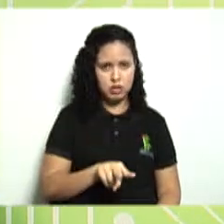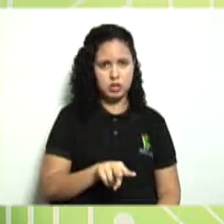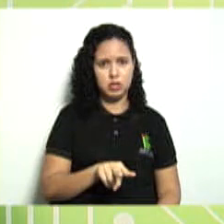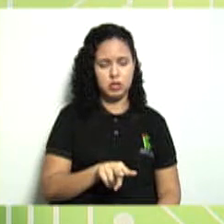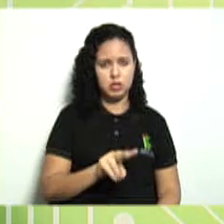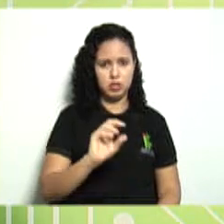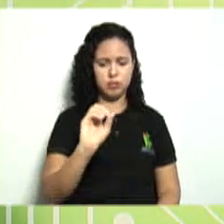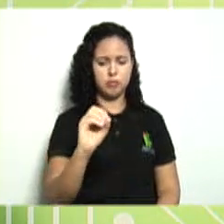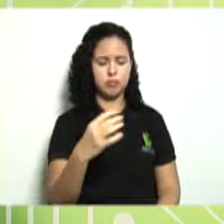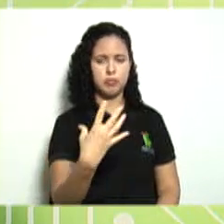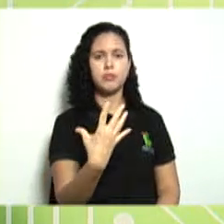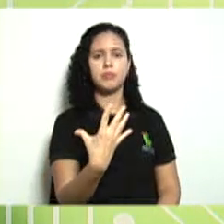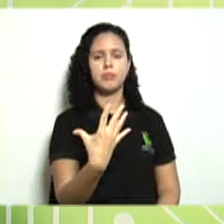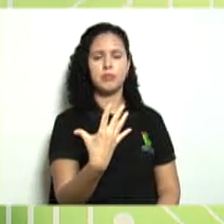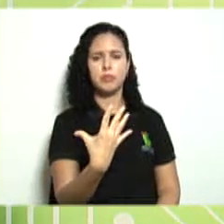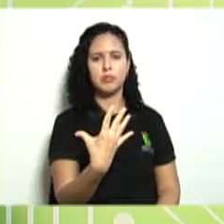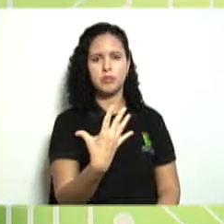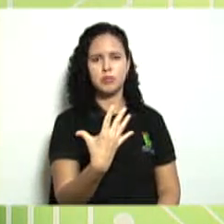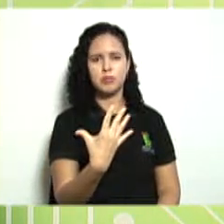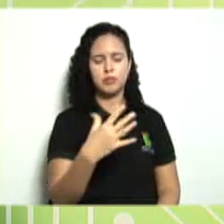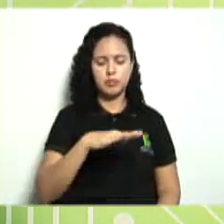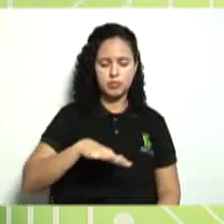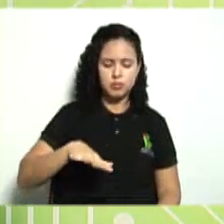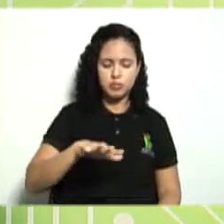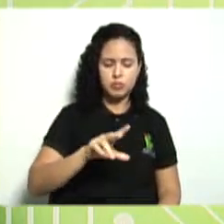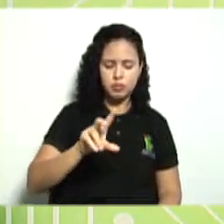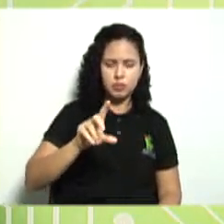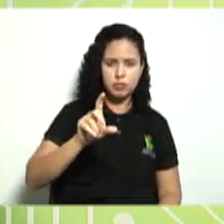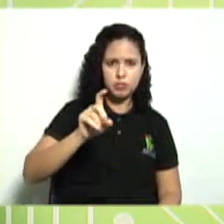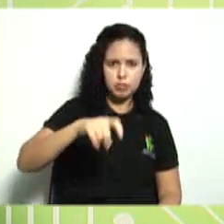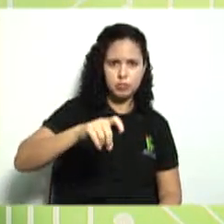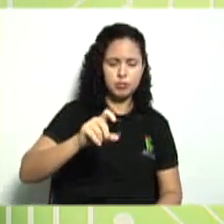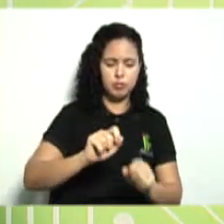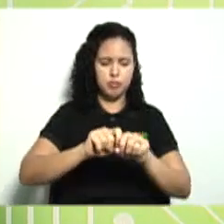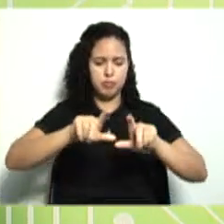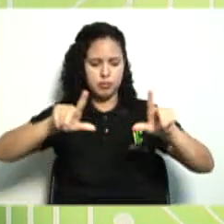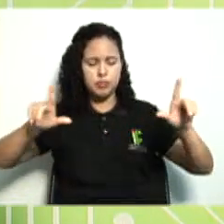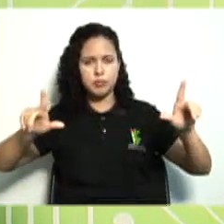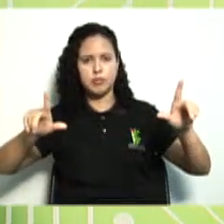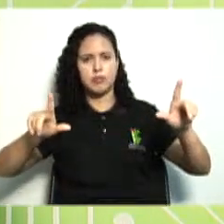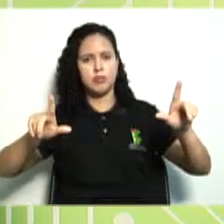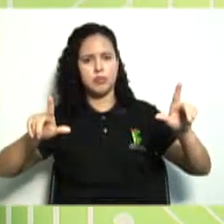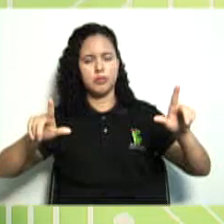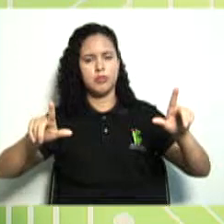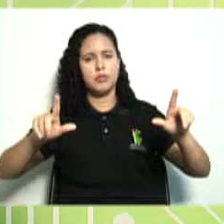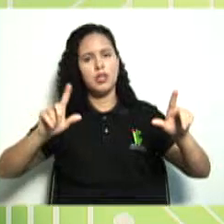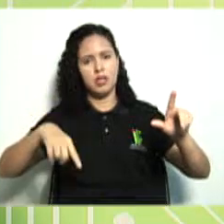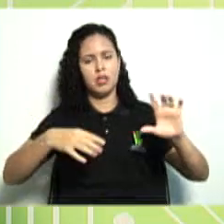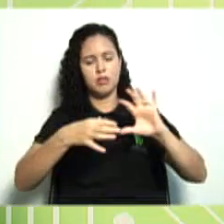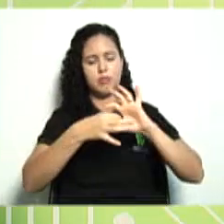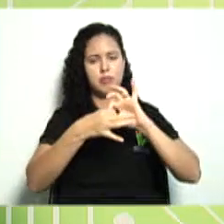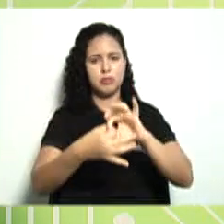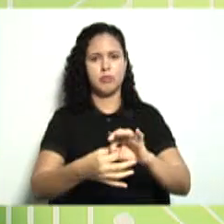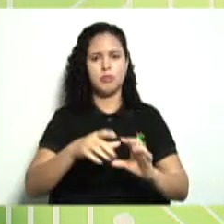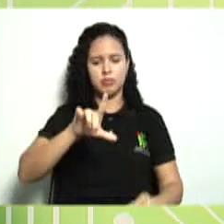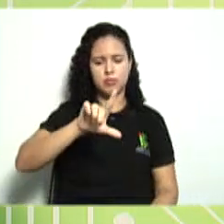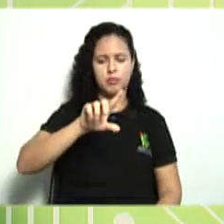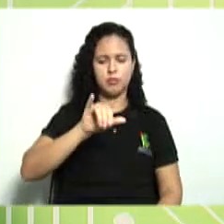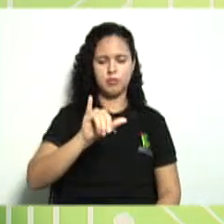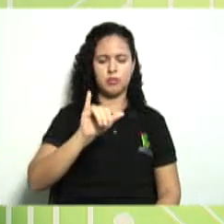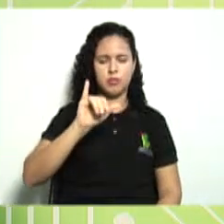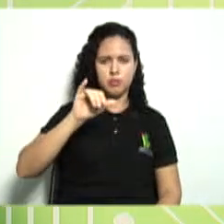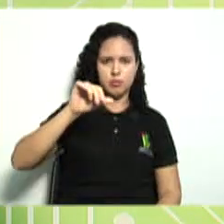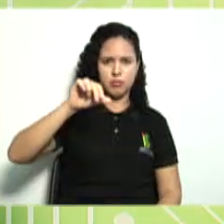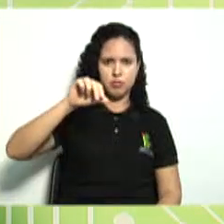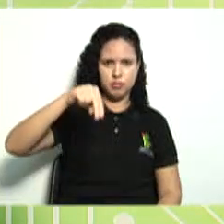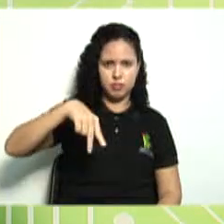aparece a mãozinha lá do navegador, e você clica, ele abre outras informações. Isso aí é um link, ok? Então, quando